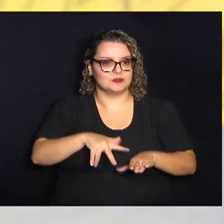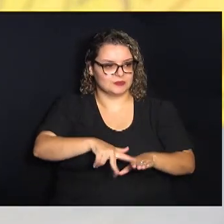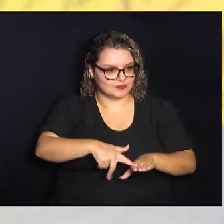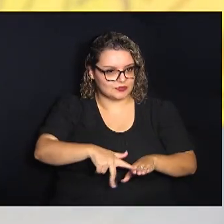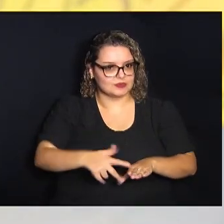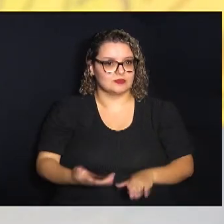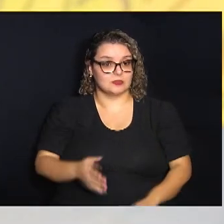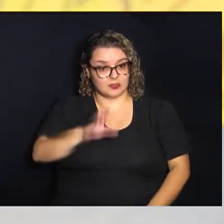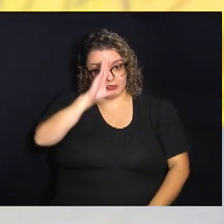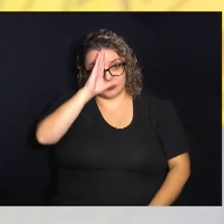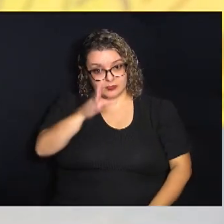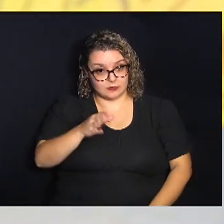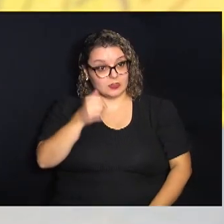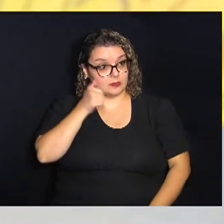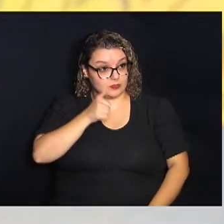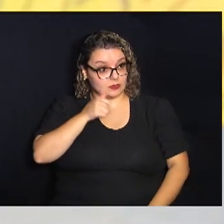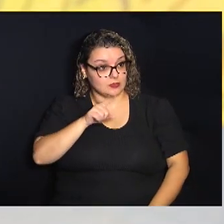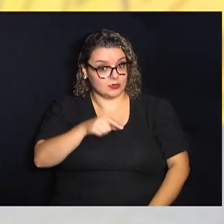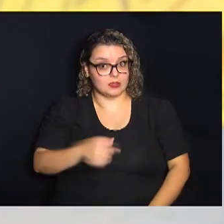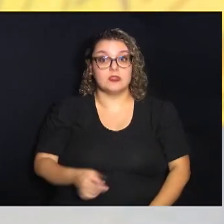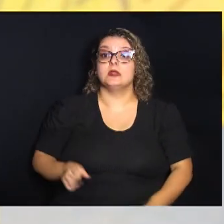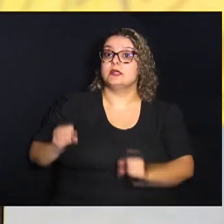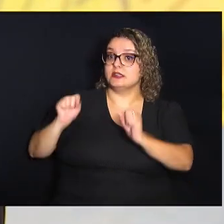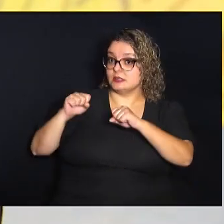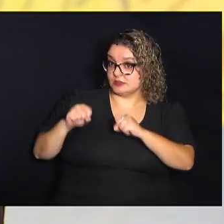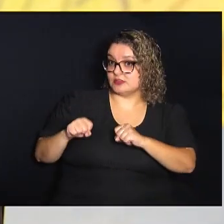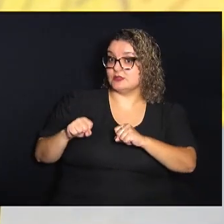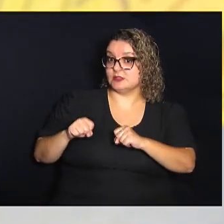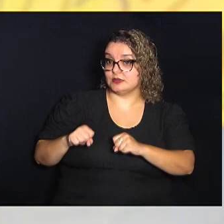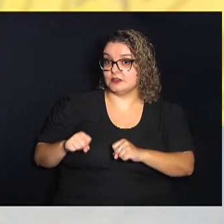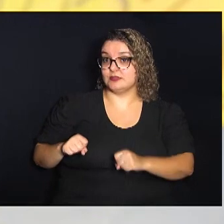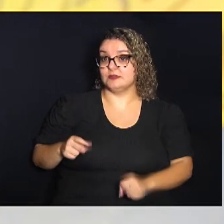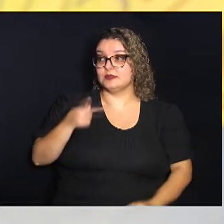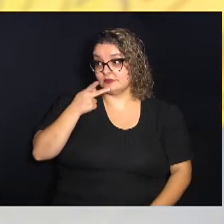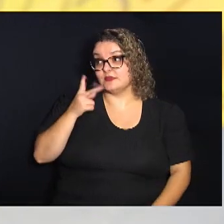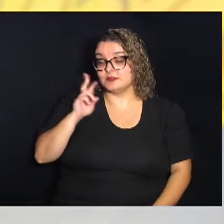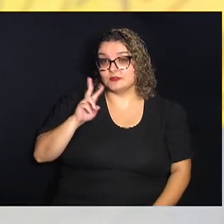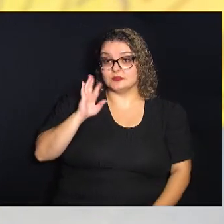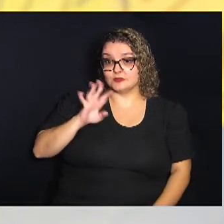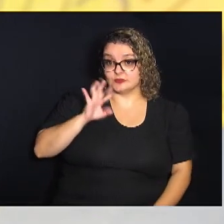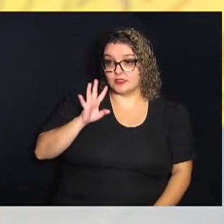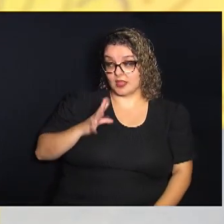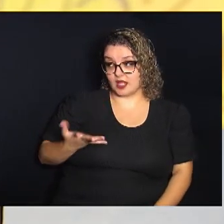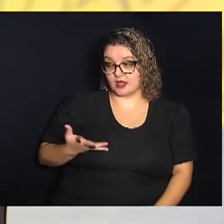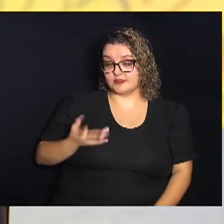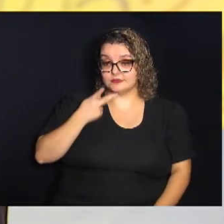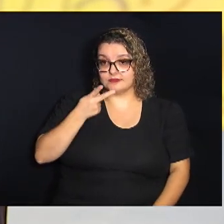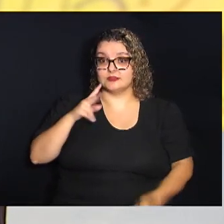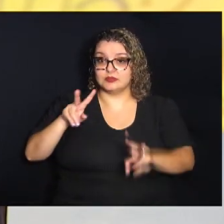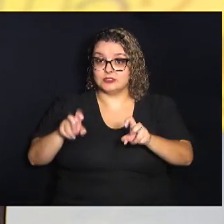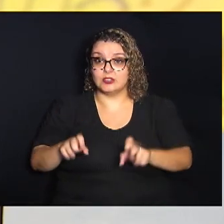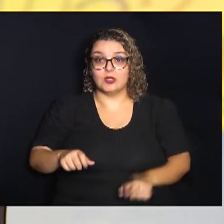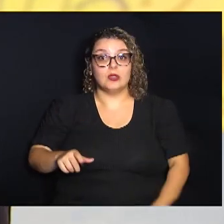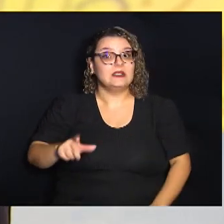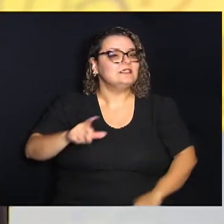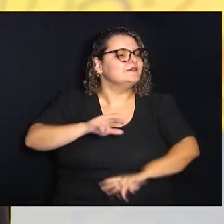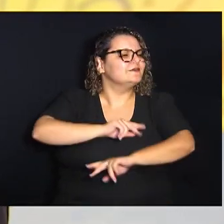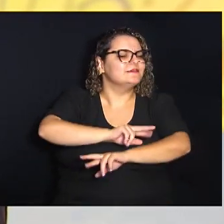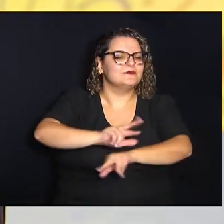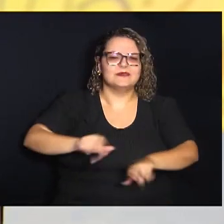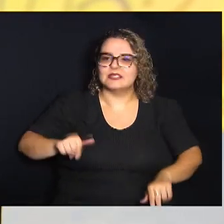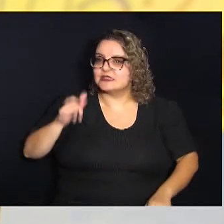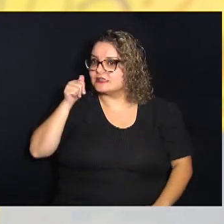e principalmente muita menina, né, Estevam? Sim, inclusive você tocou num assunto legal, porque o que tem de menina que eu